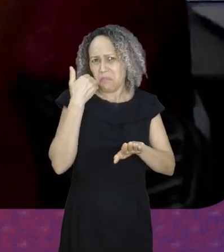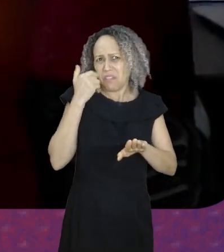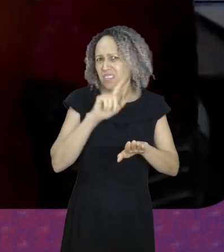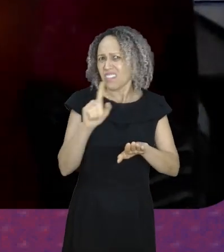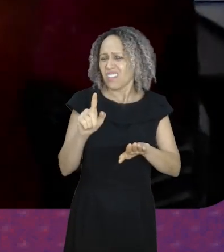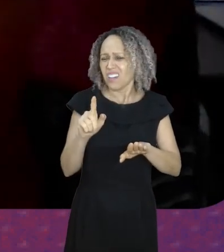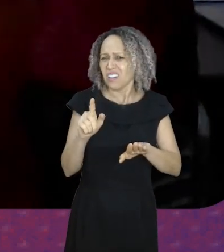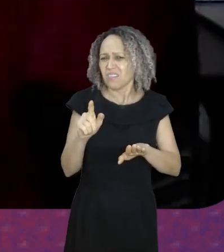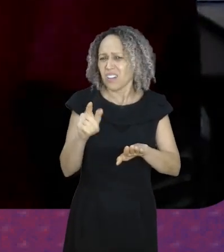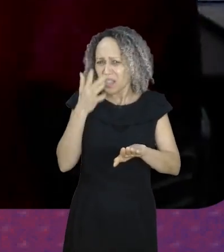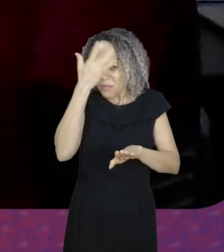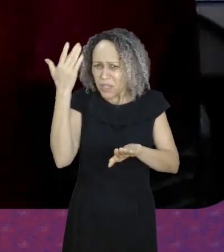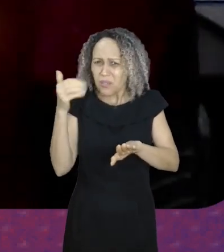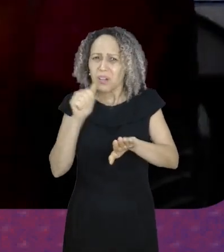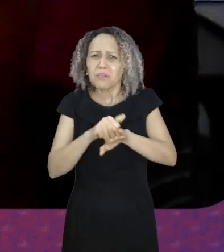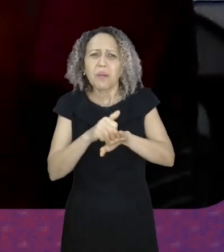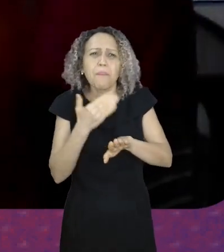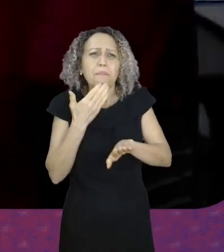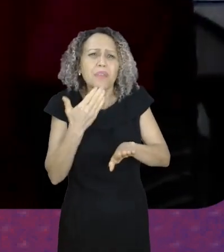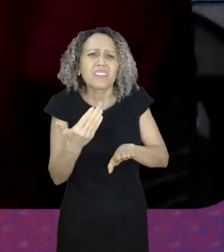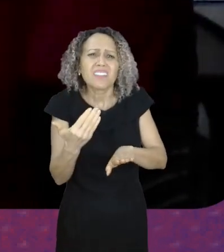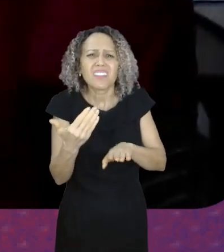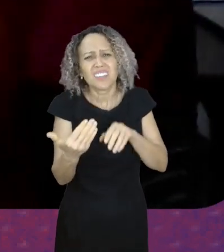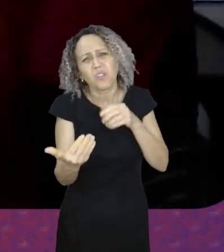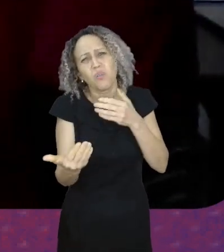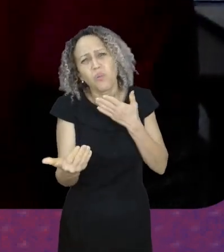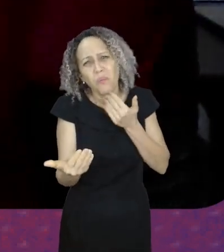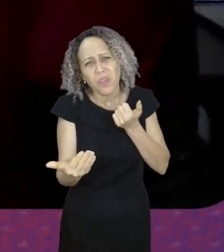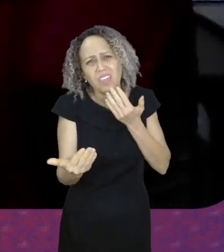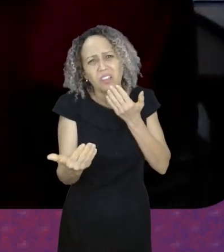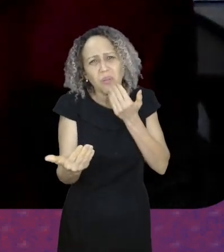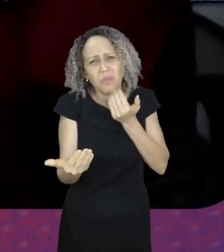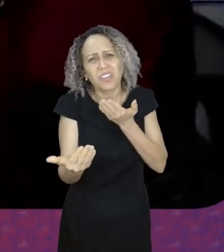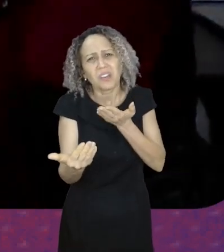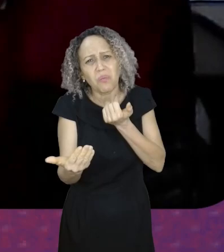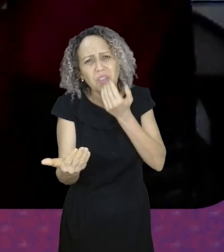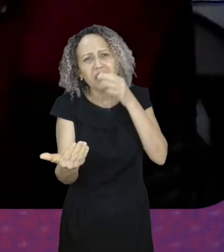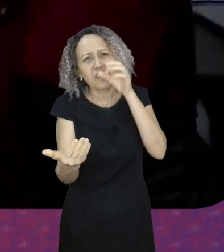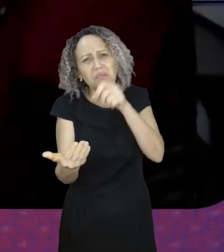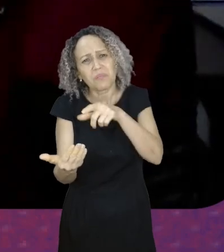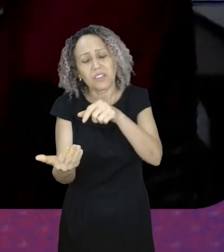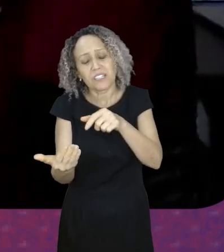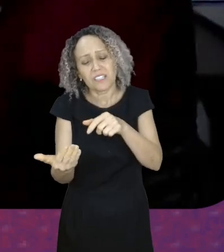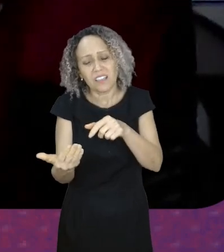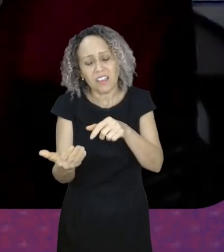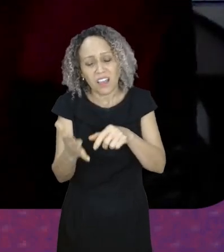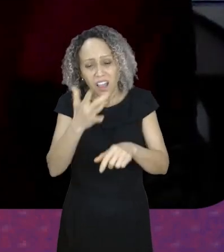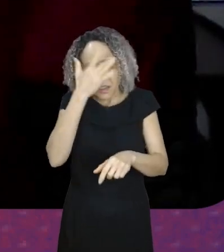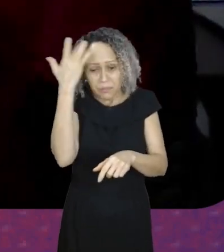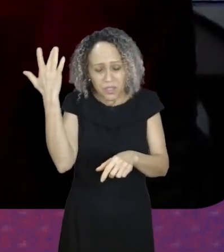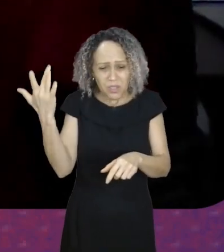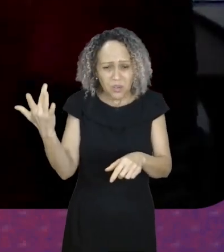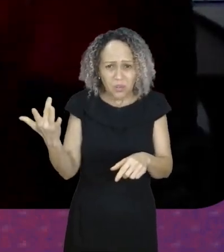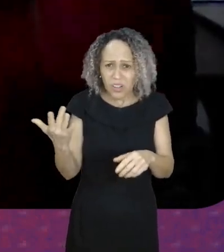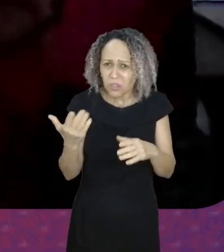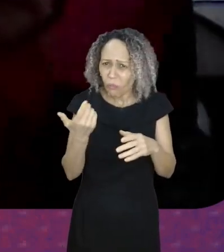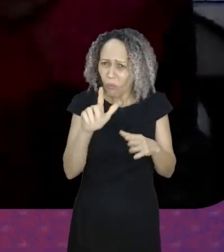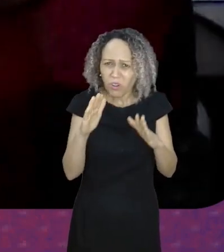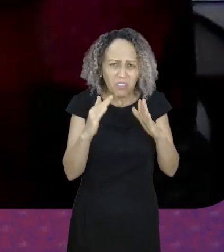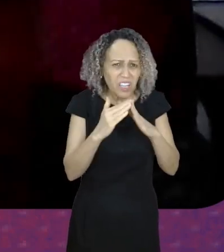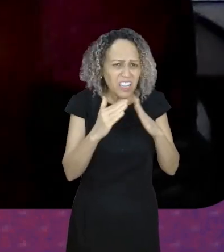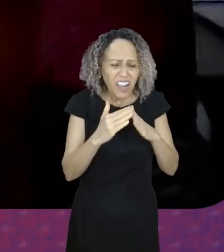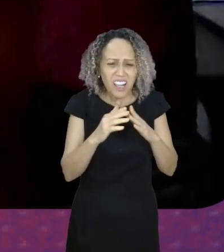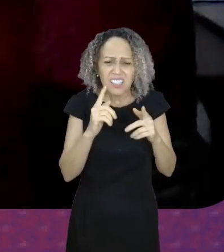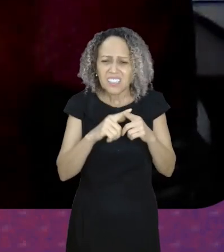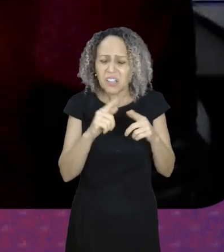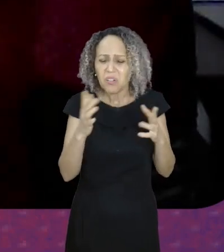O número de pessoas morando nas ruas aumentou drasticamente. Pelo